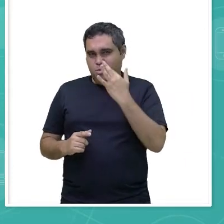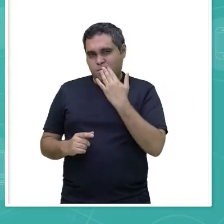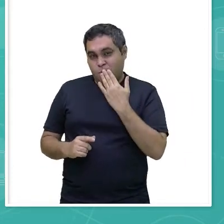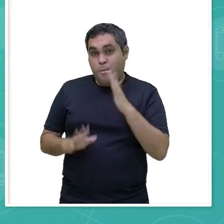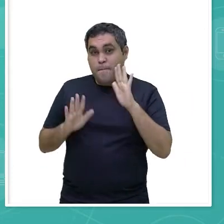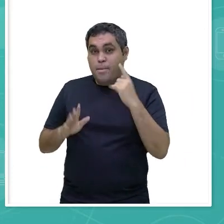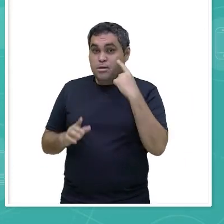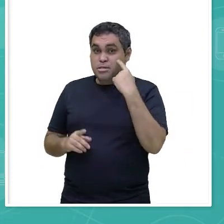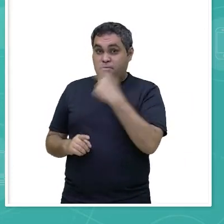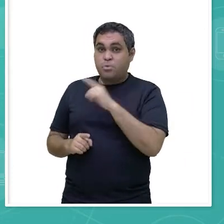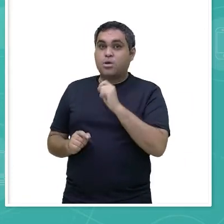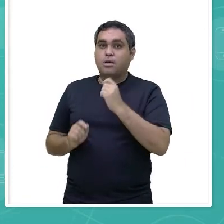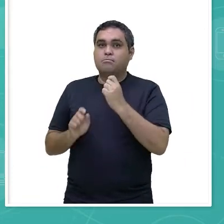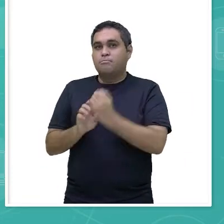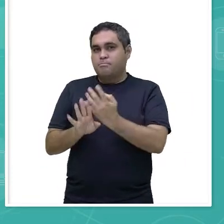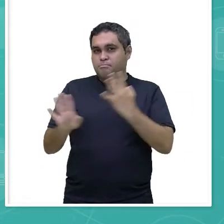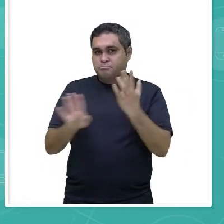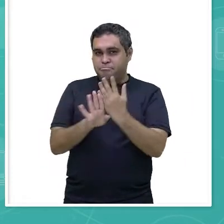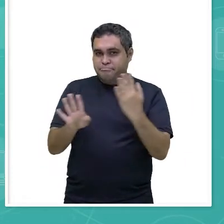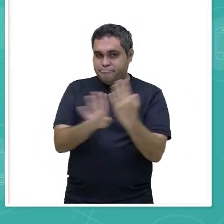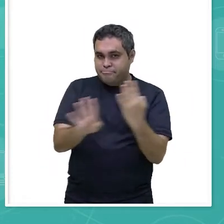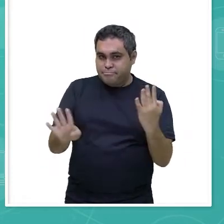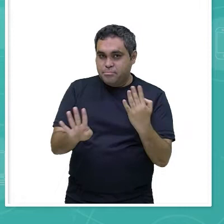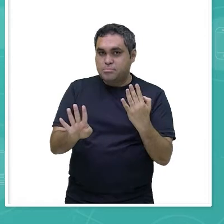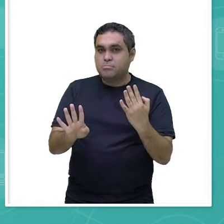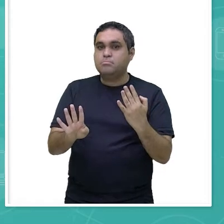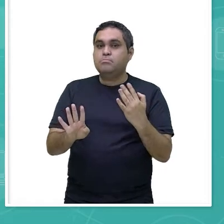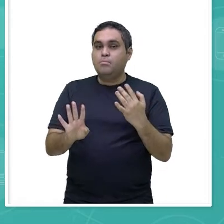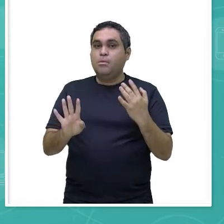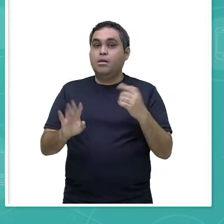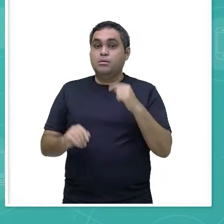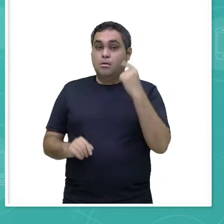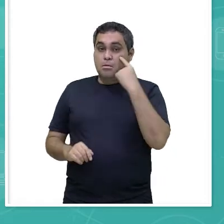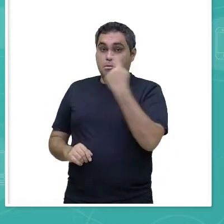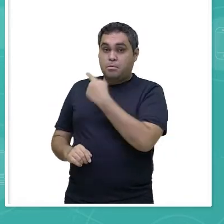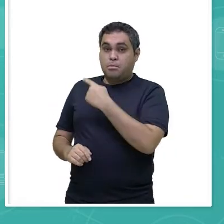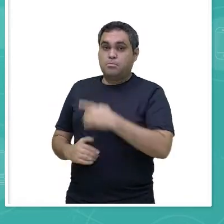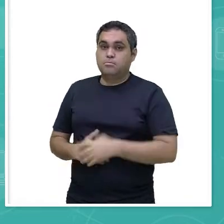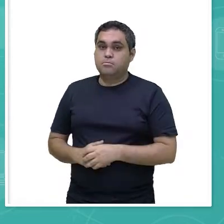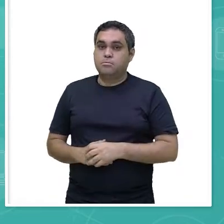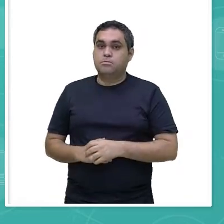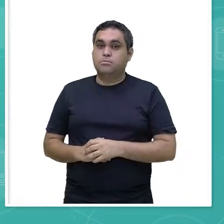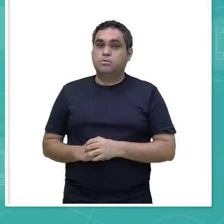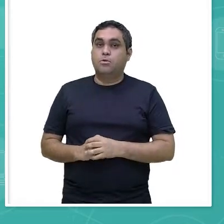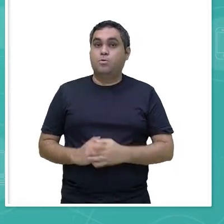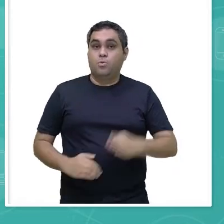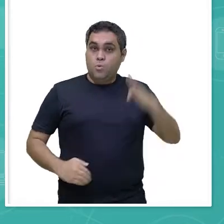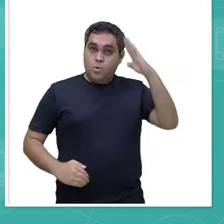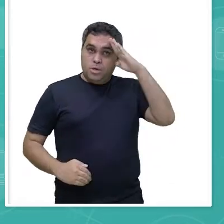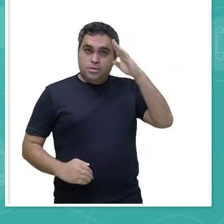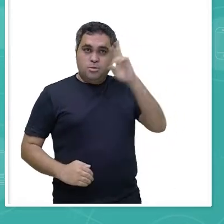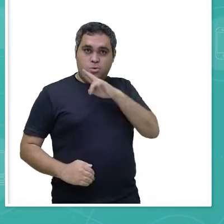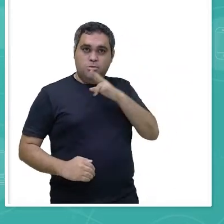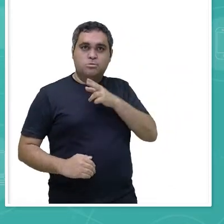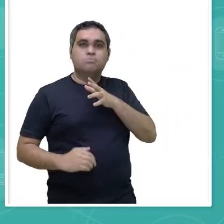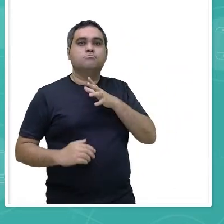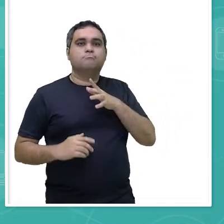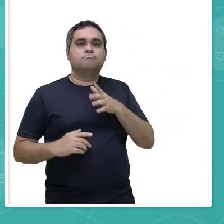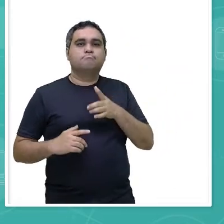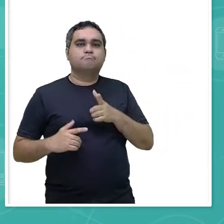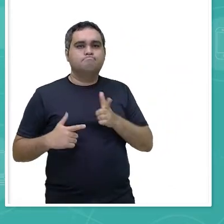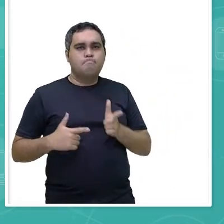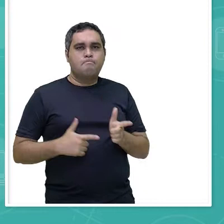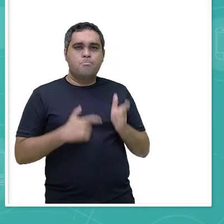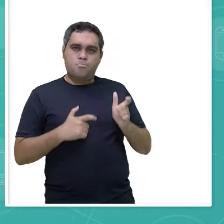né? E aqui, ó, elas foram atacadas. Então, o exército russo, aqui